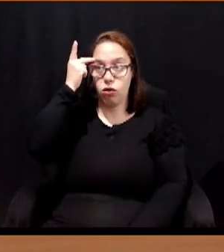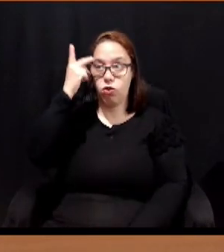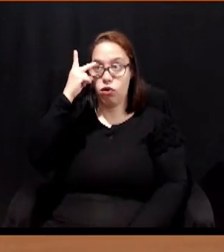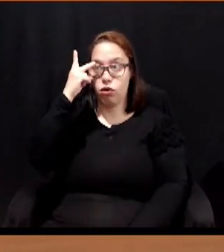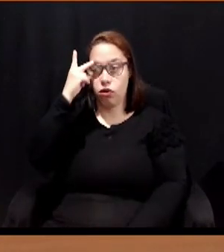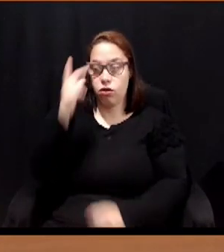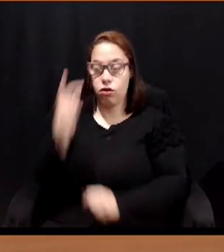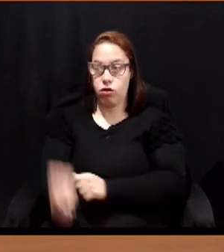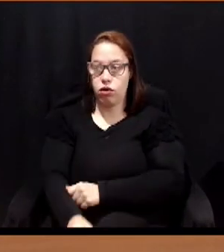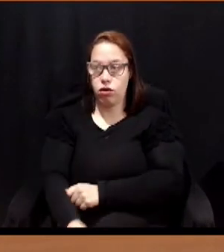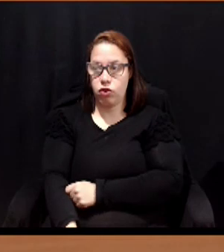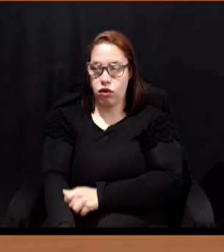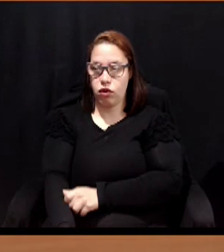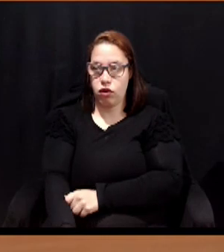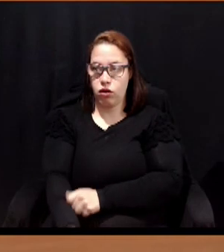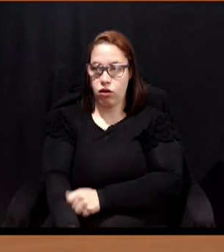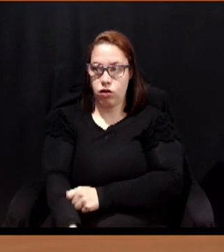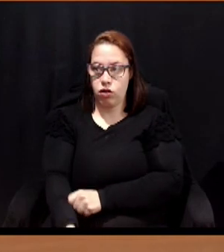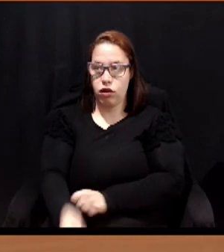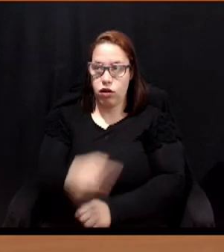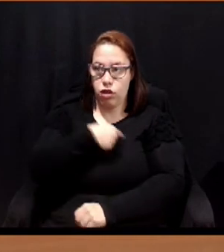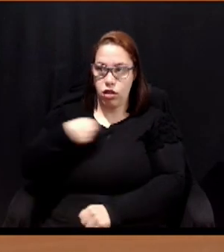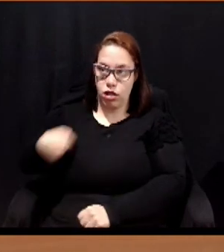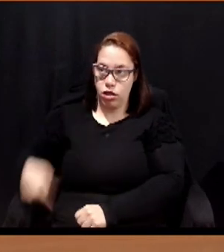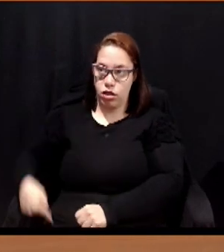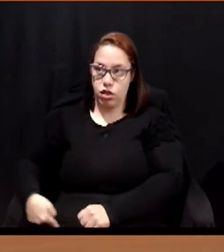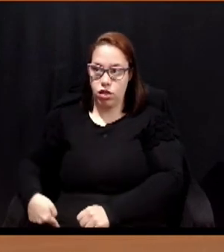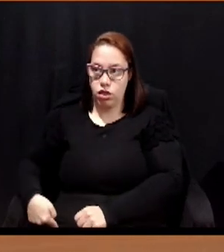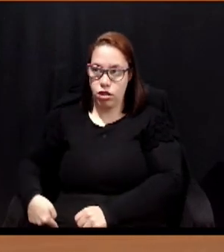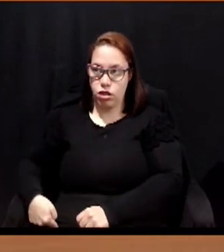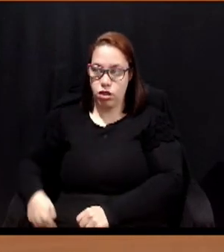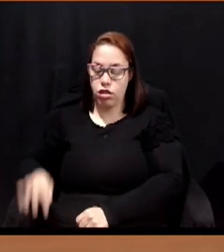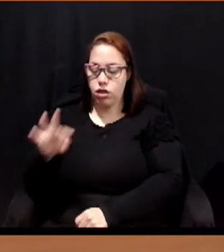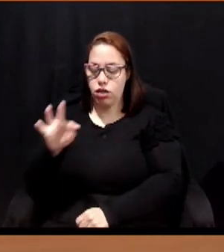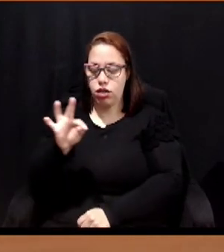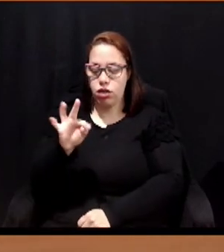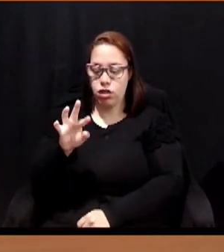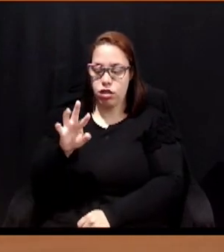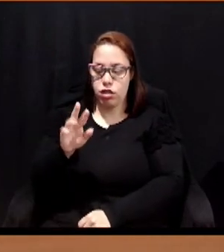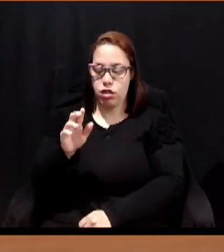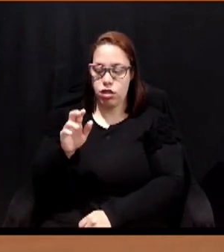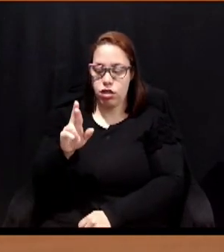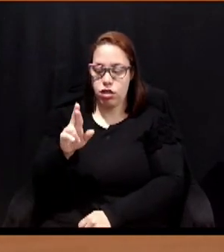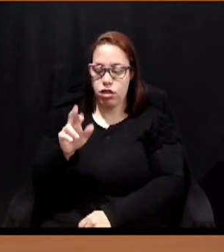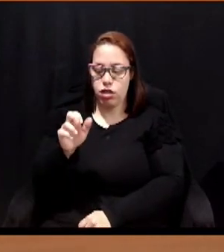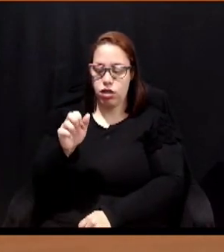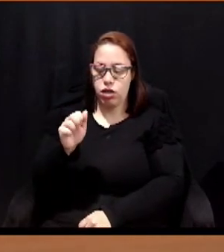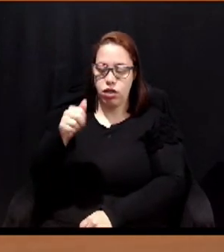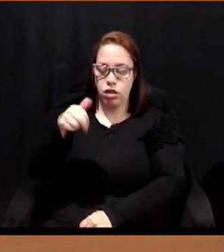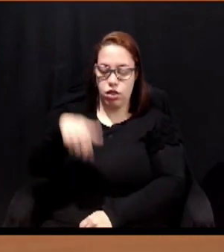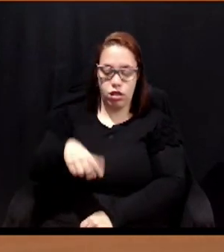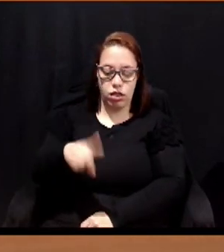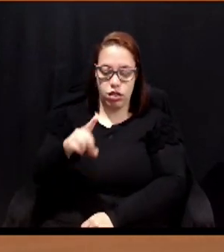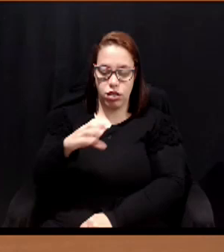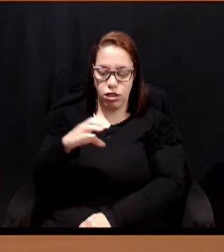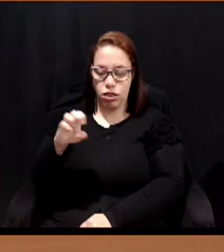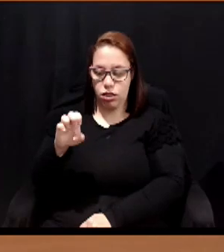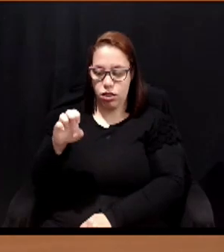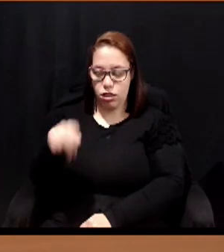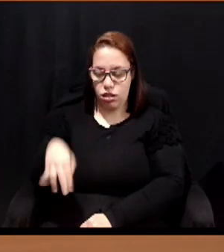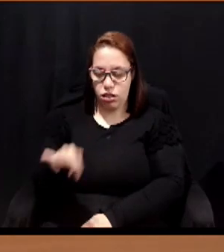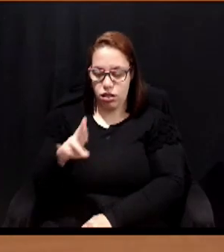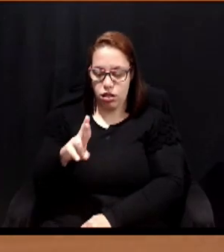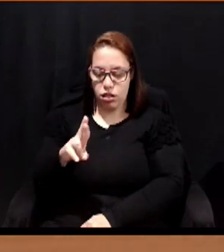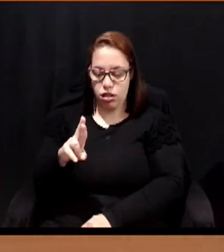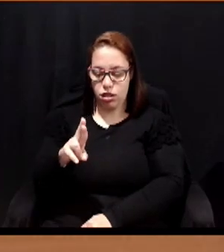com a China Trade Center, exatamente para a gente discutir uma série de questões que